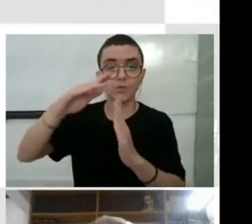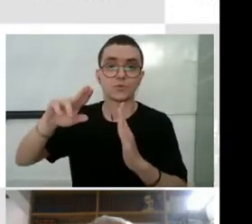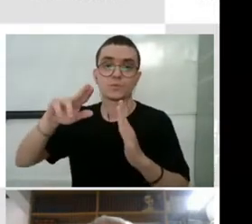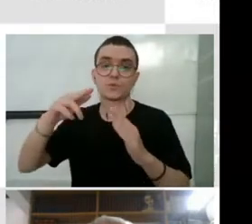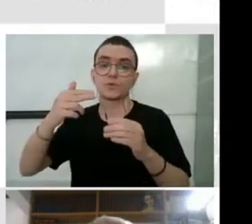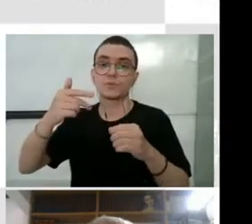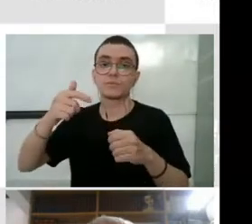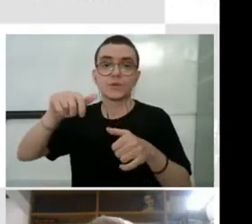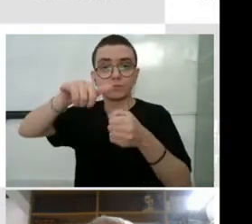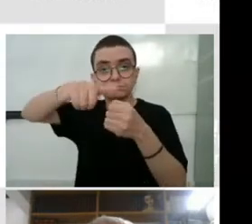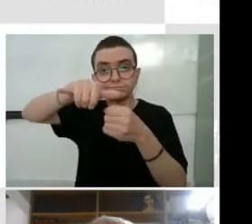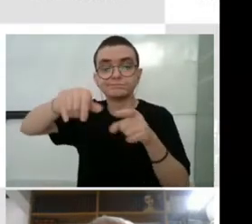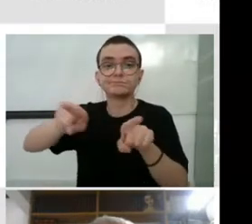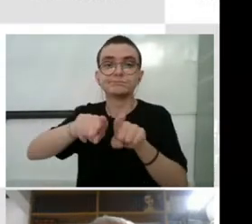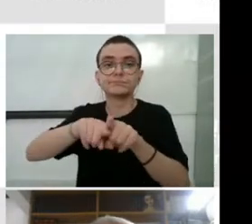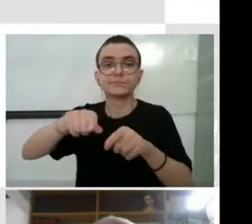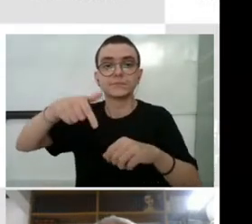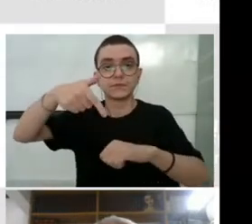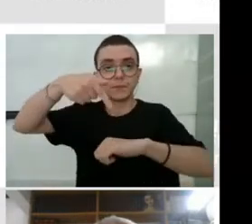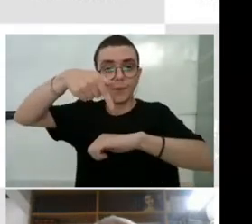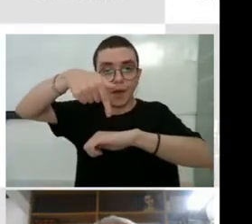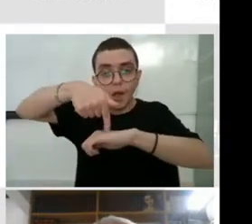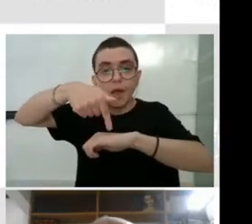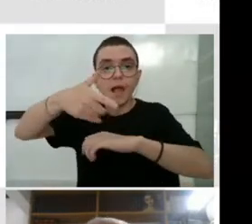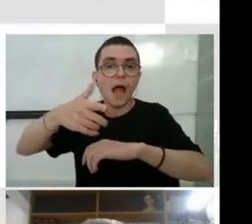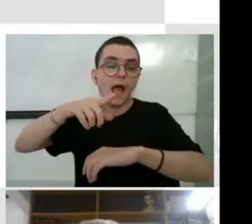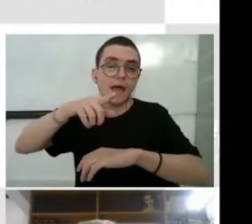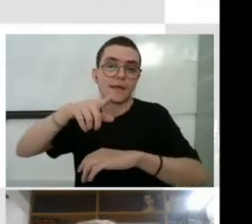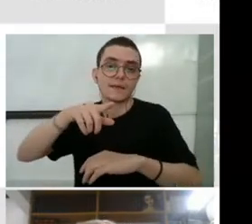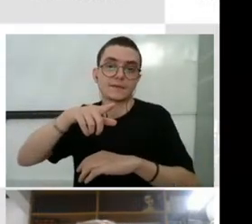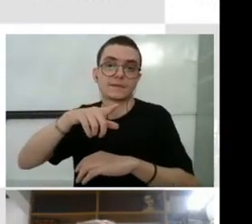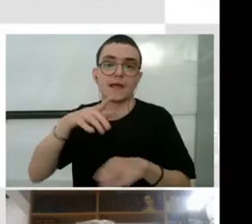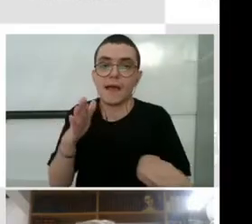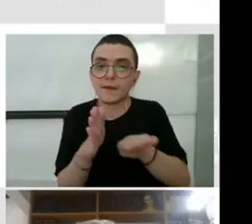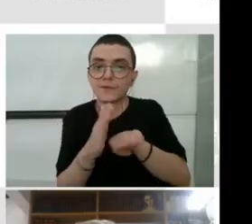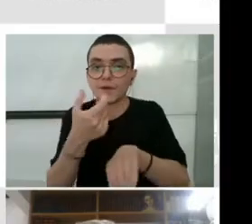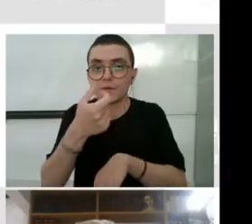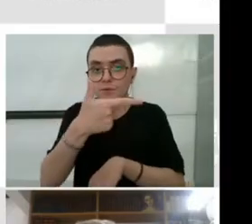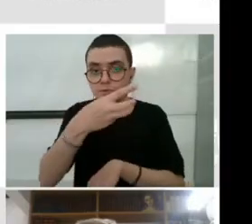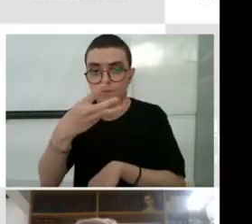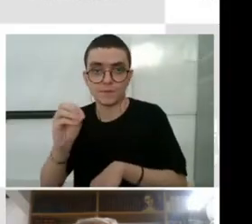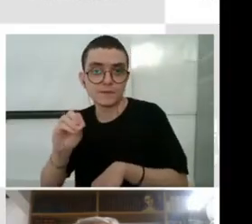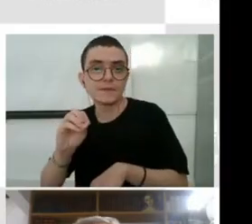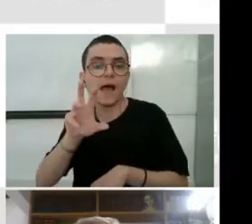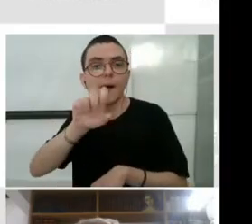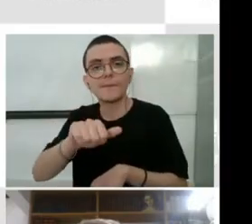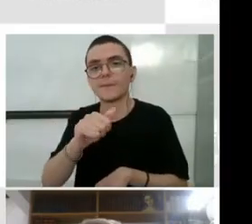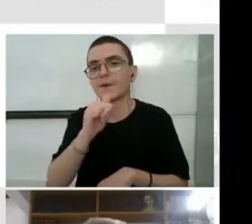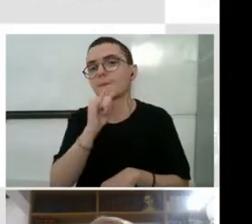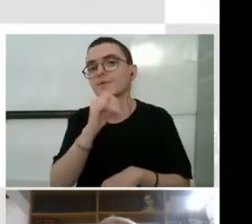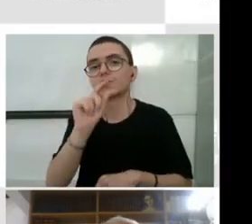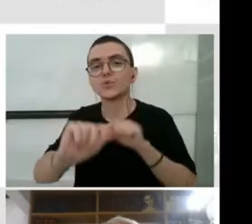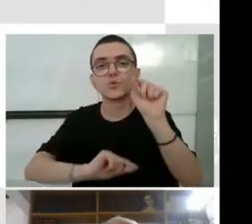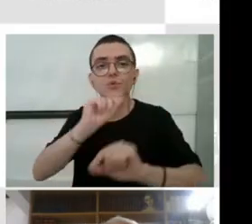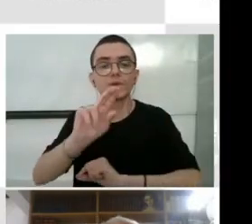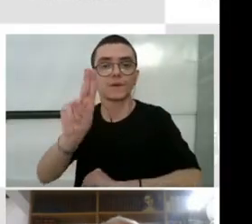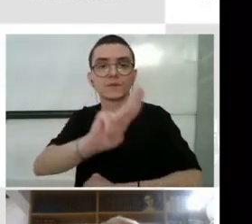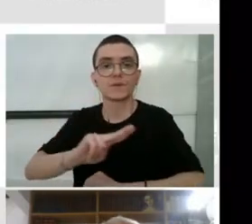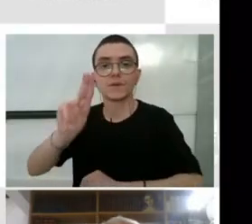projetam um pouquinho antes de 2030, vejam, né? Mas peguem, por exemplo, o que nós estamos consumindo de petróleo